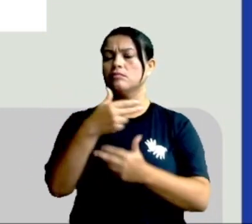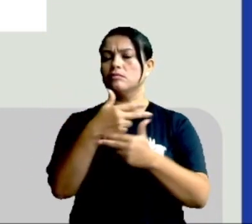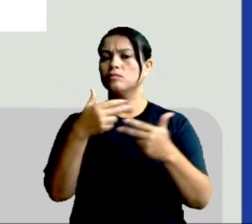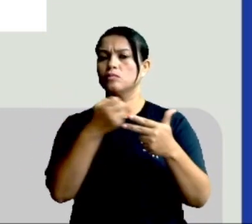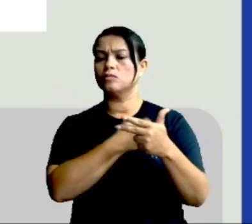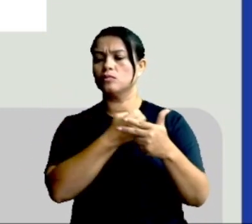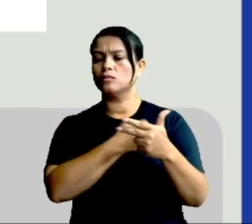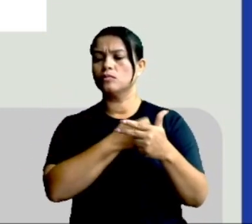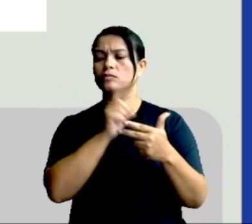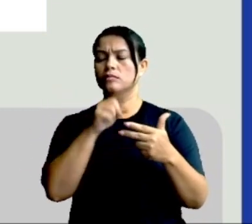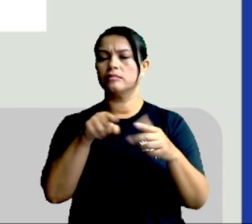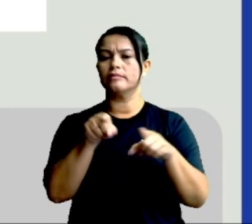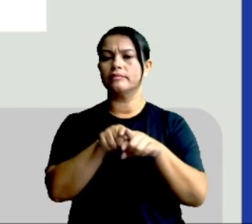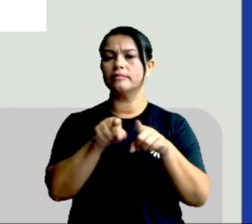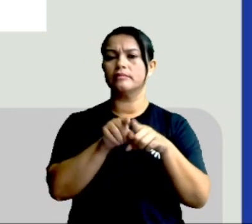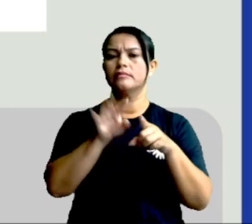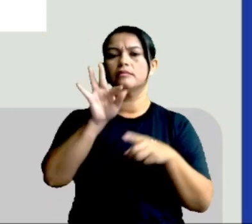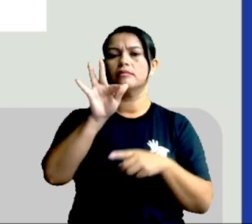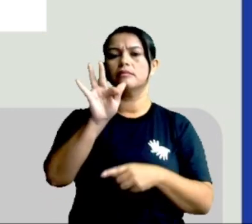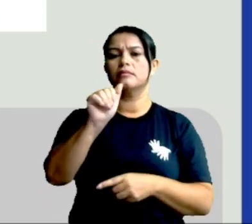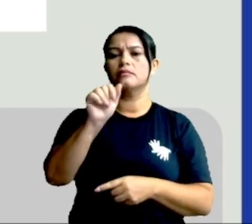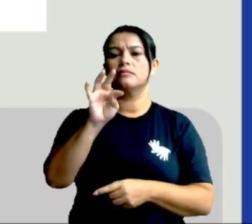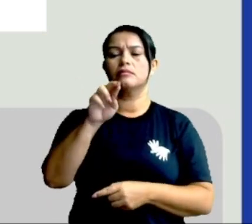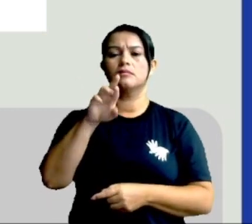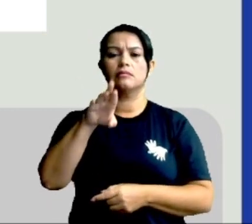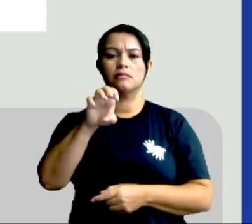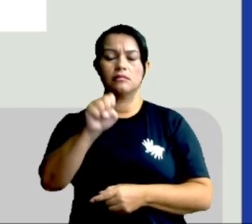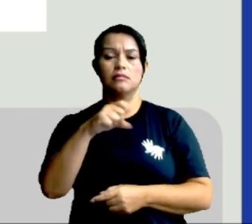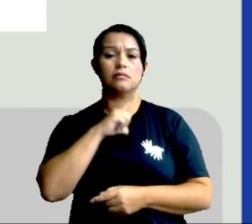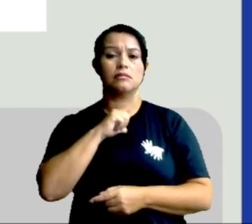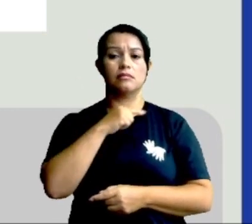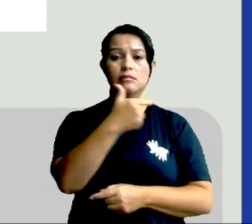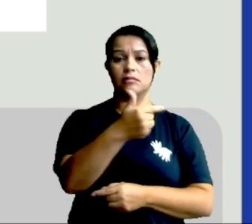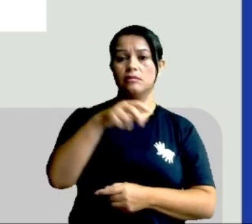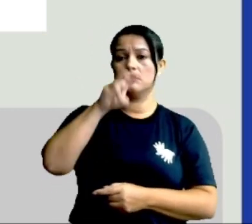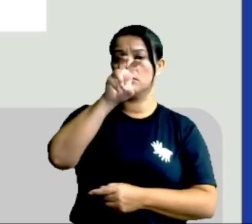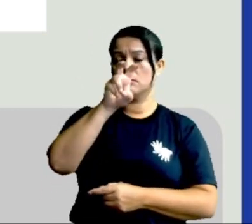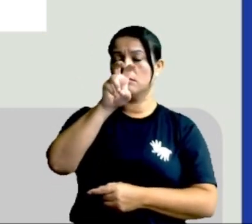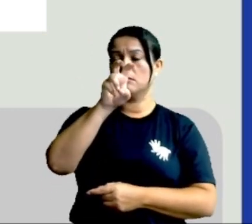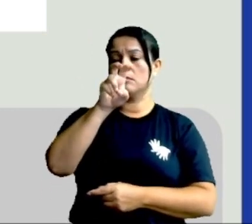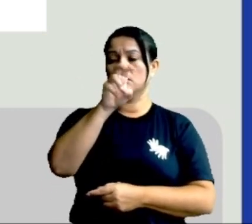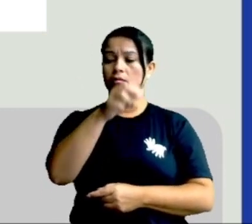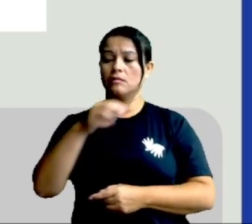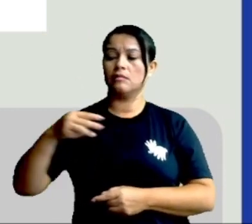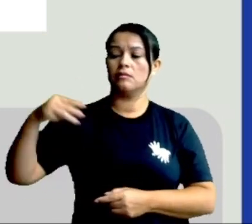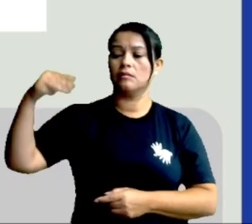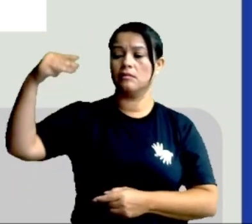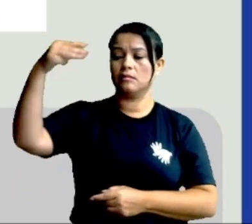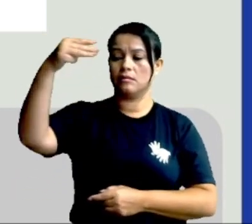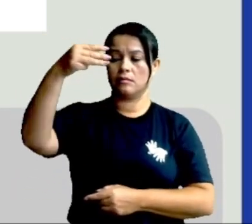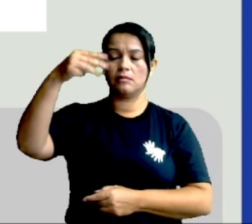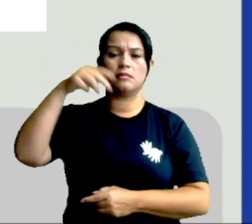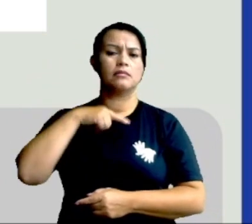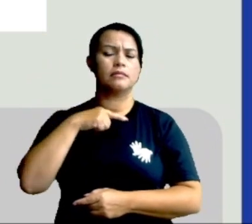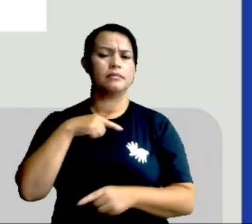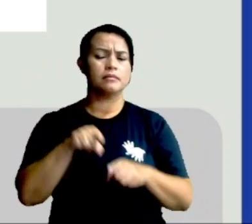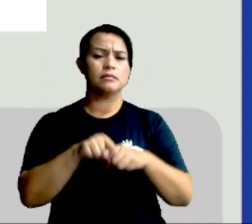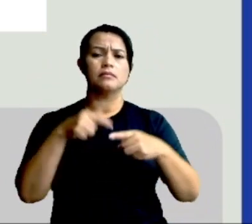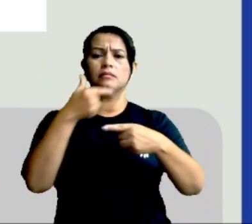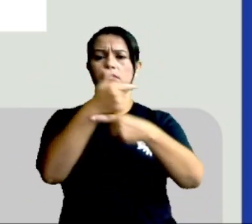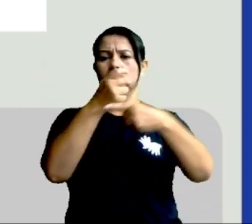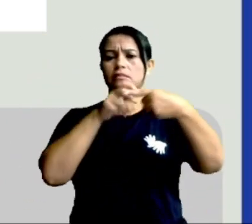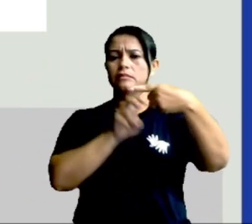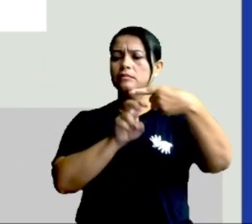fatores. Ou seja, eu tenho 2 sobre 5 elevado a 3. Ou seja, o meu expoente vai ser tanto do